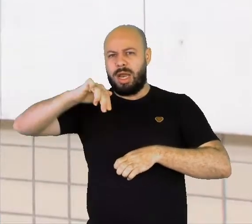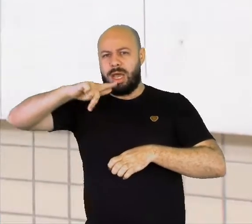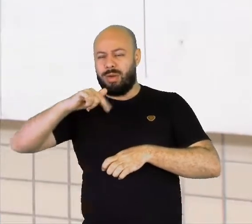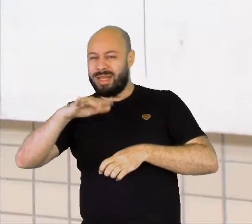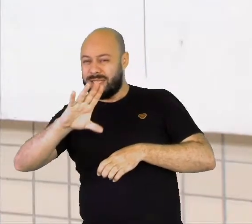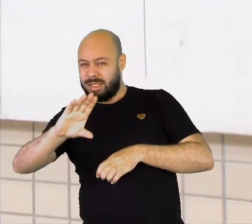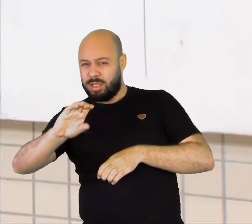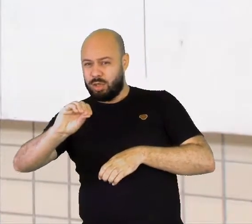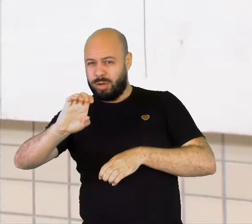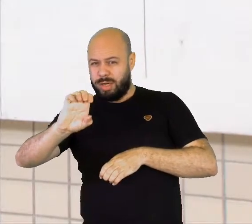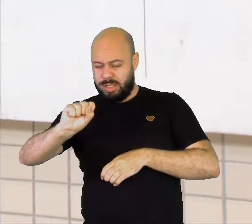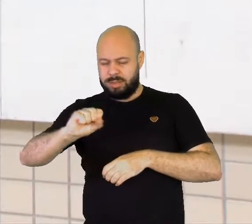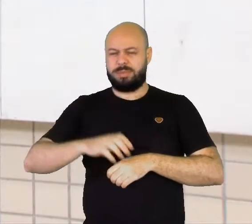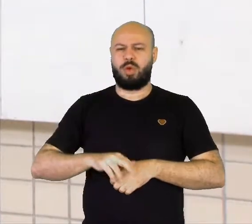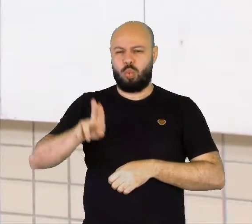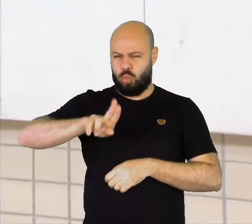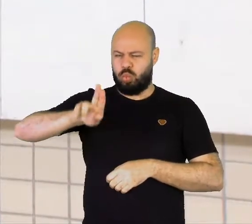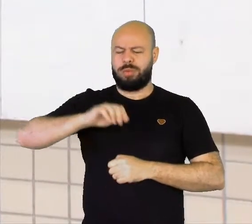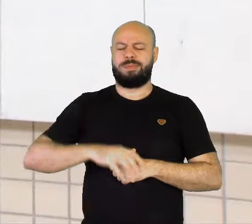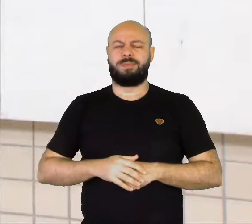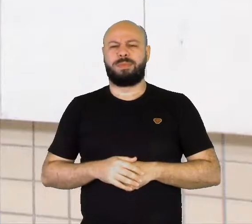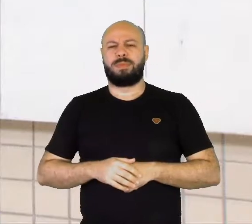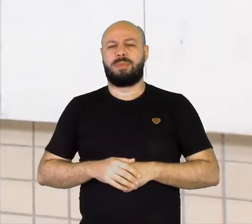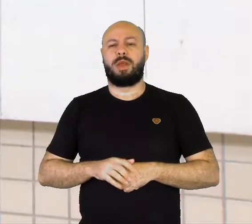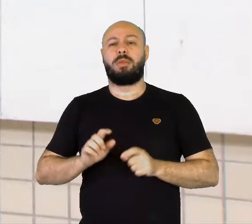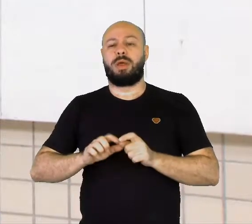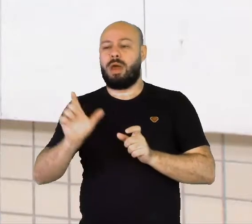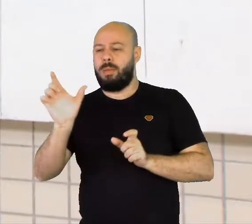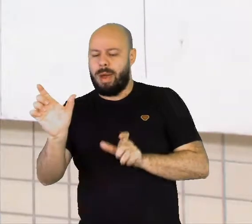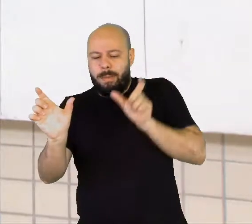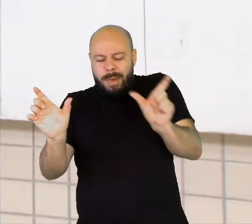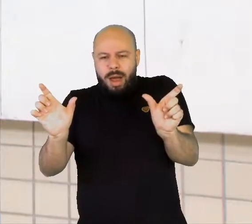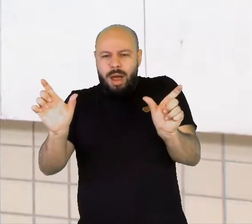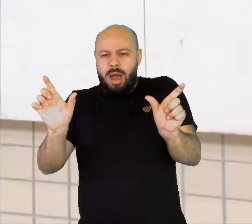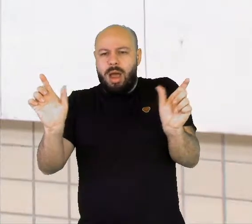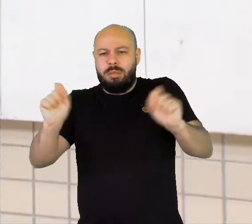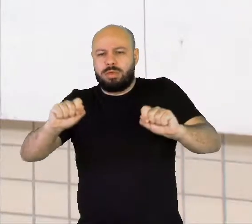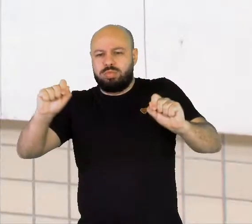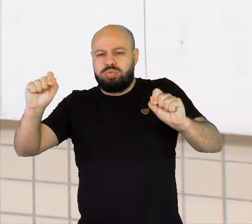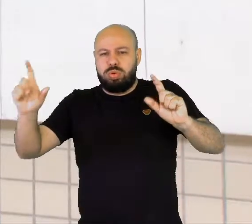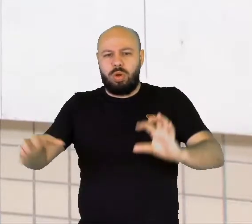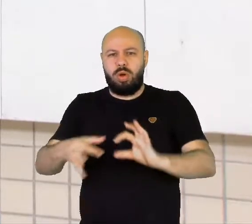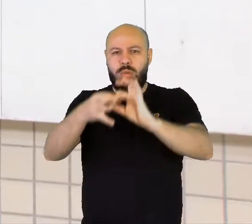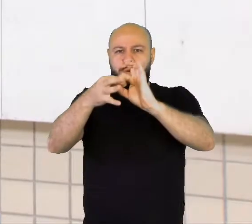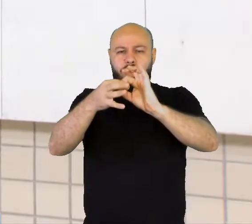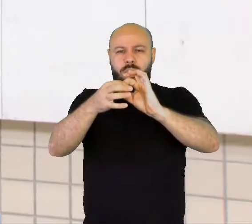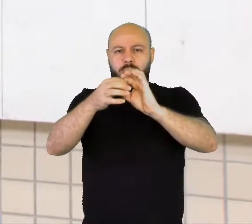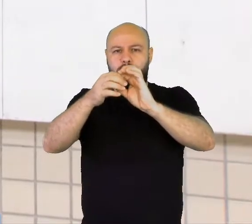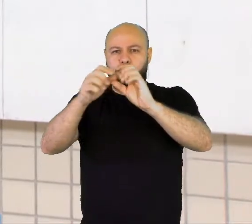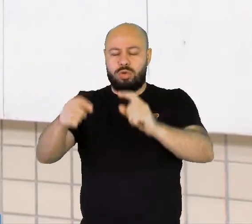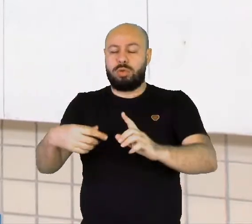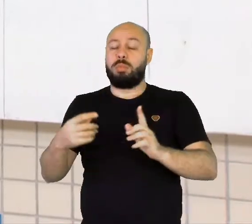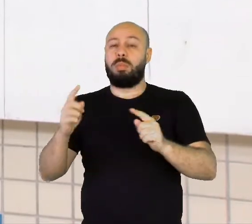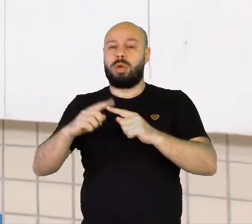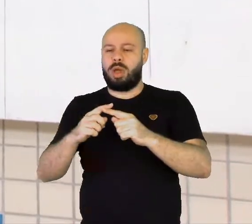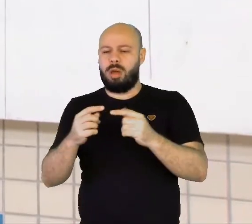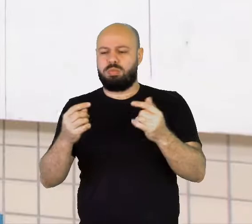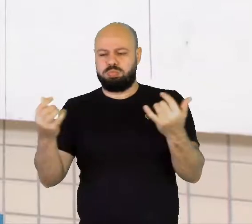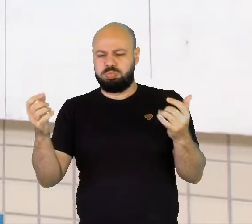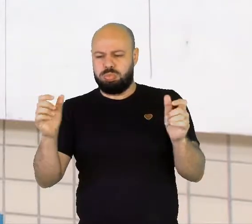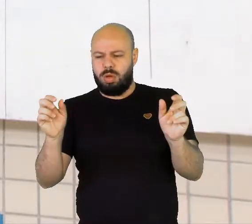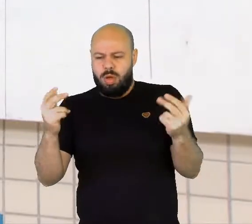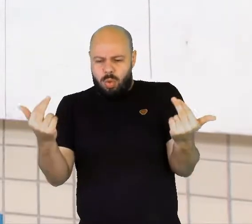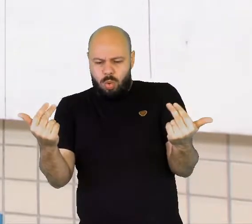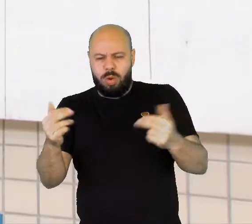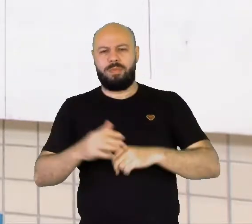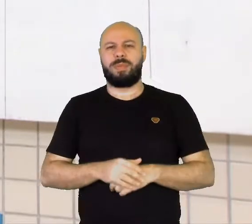mesma quantidade nos dois membros de uma inequação. É aquele princípio aditivo da igualdade. Eu posso somar ou